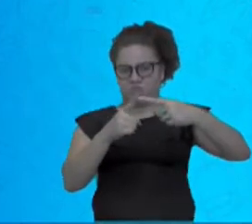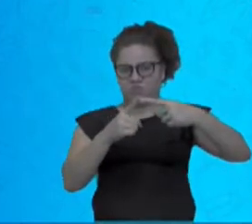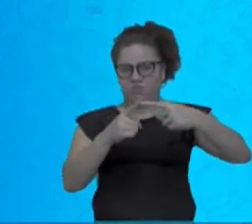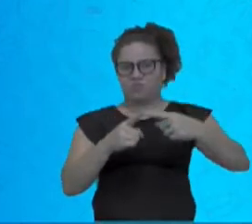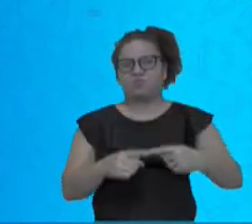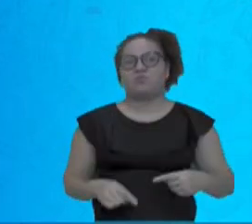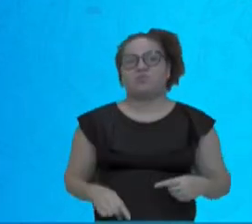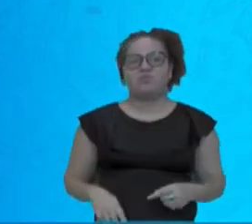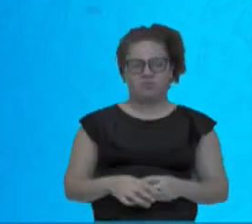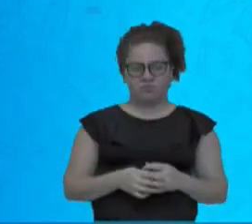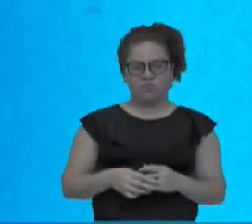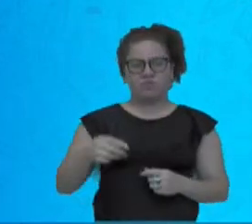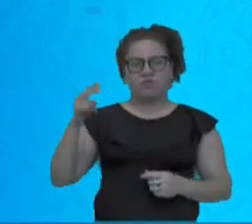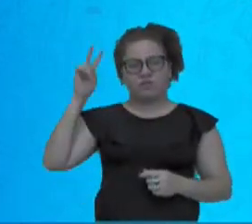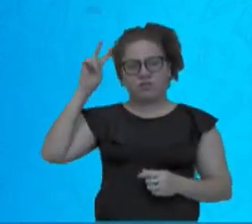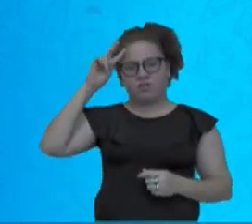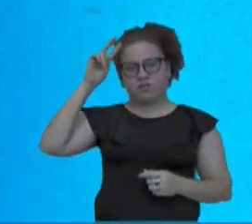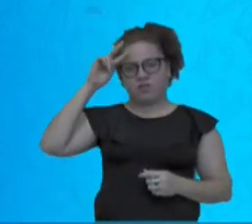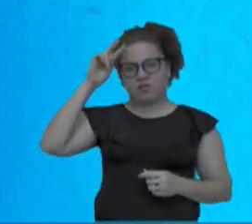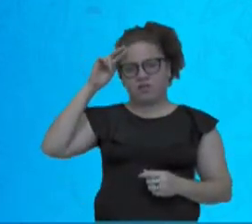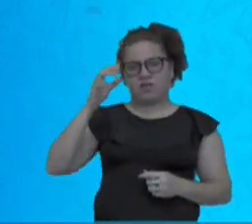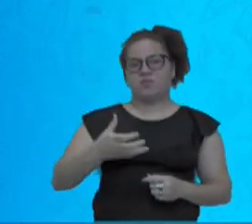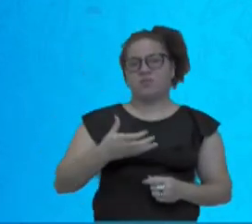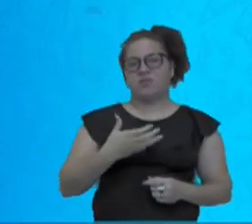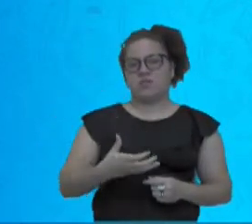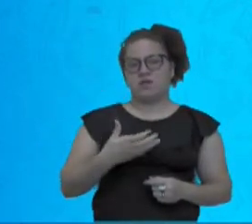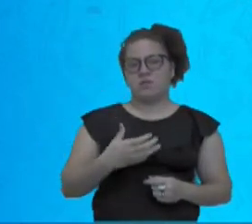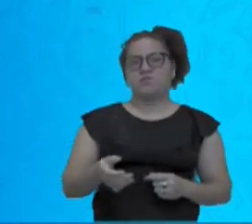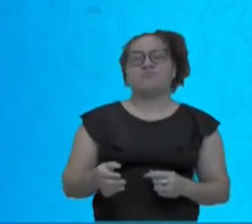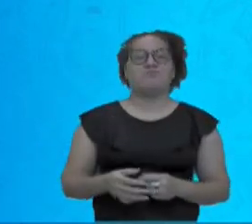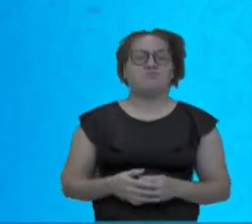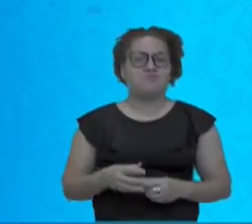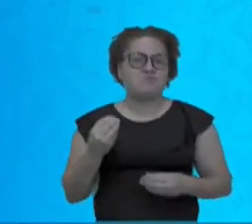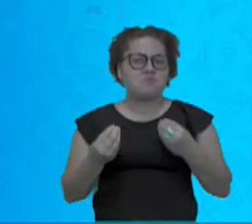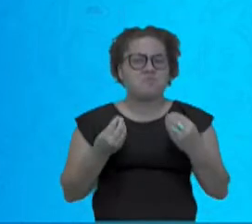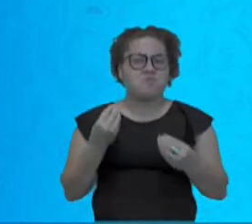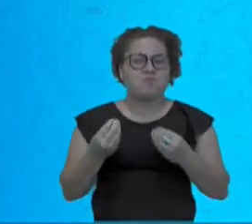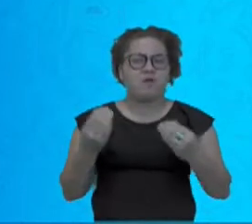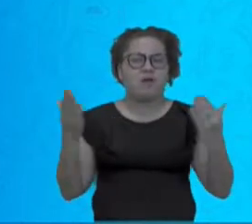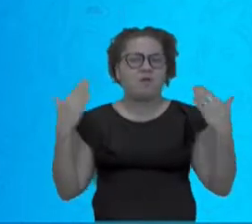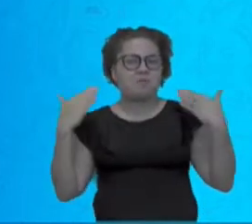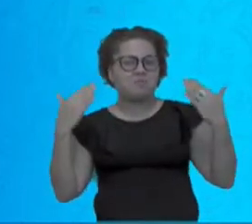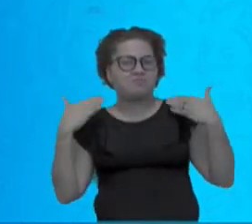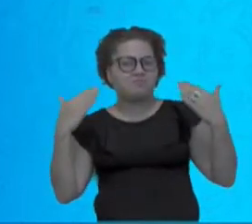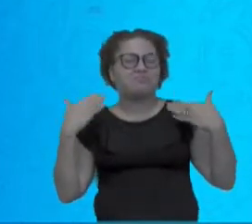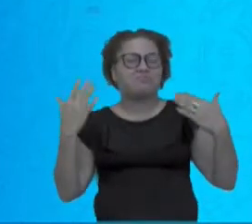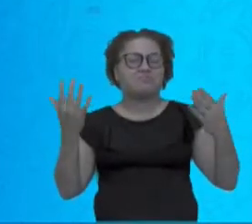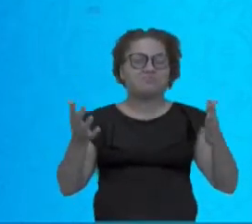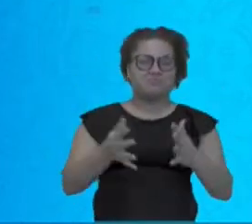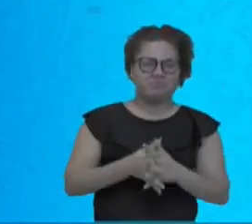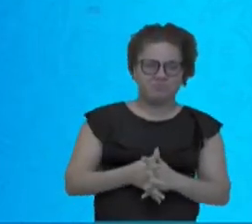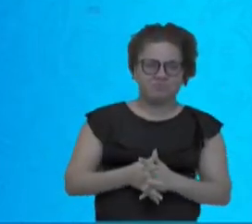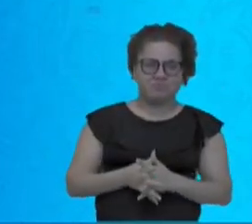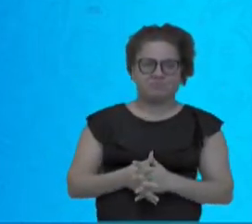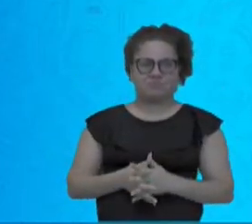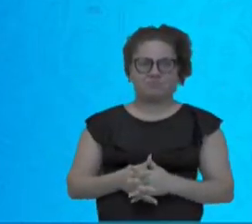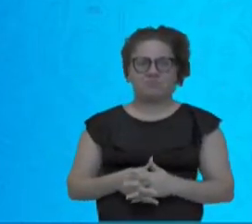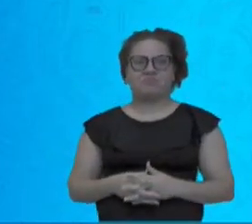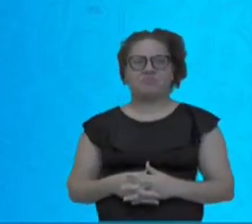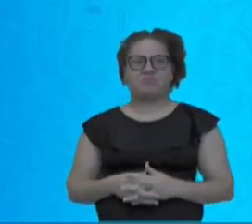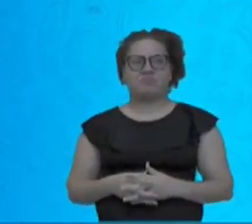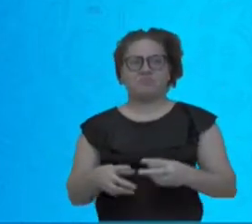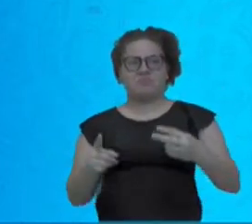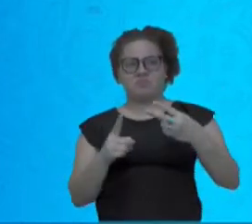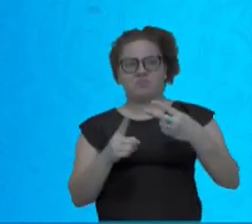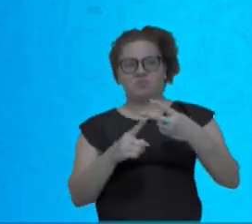janeiro, dezembro e janeiro? Todo mundo correndo, buscando uma praia, né? Muito quente. E